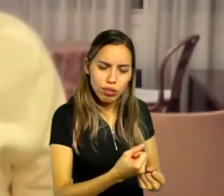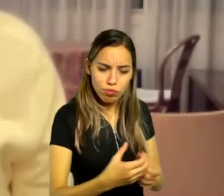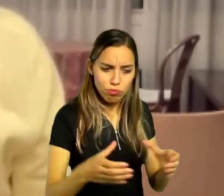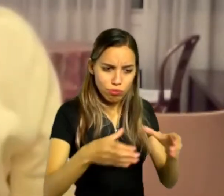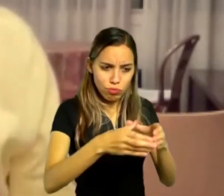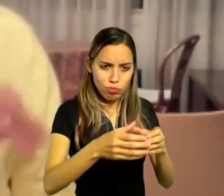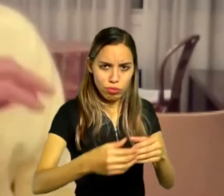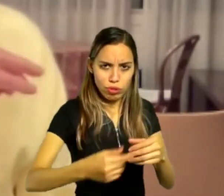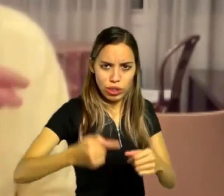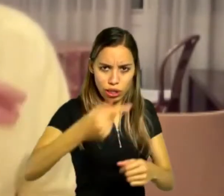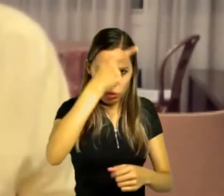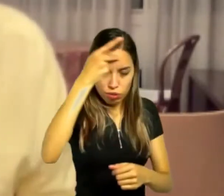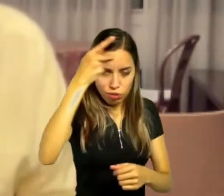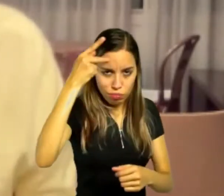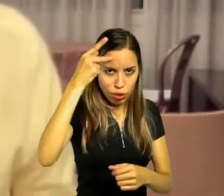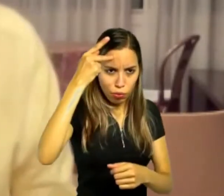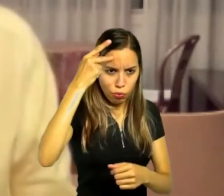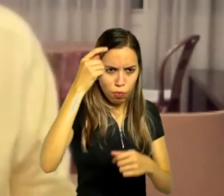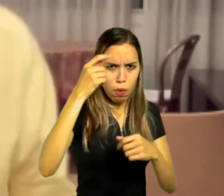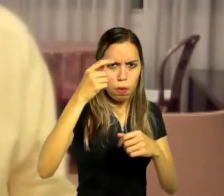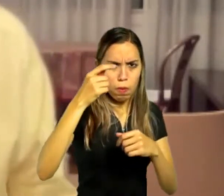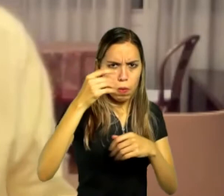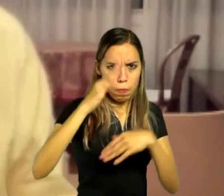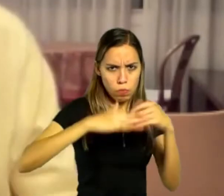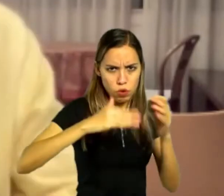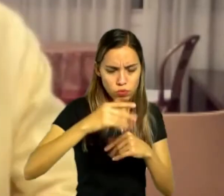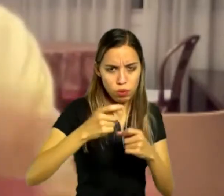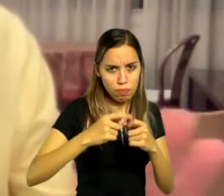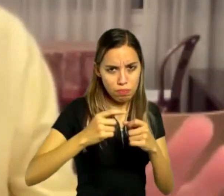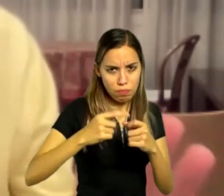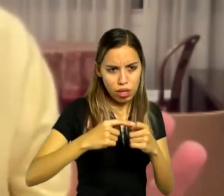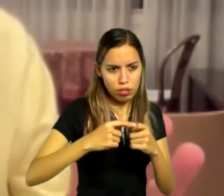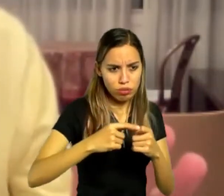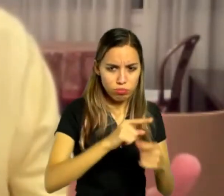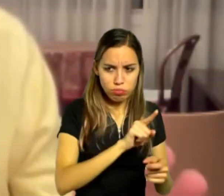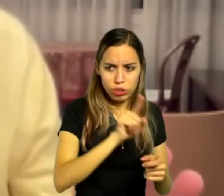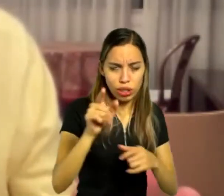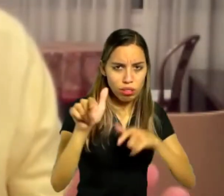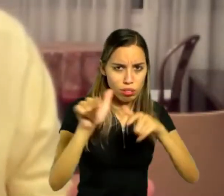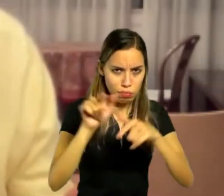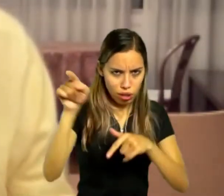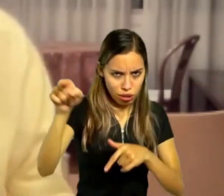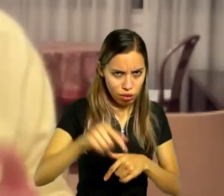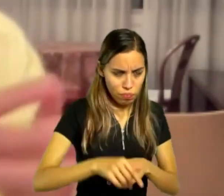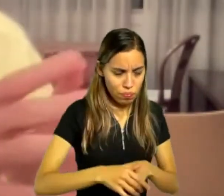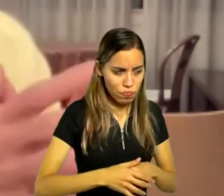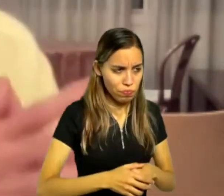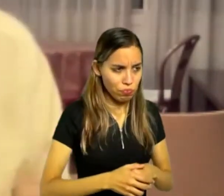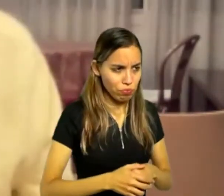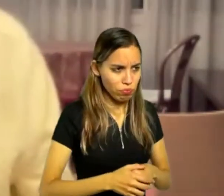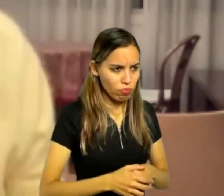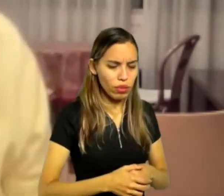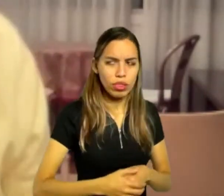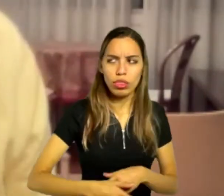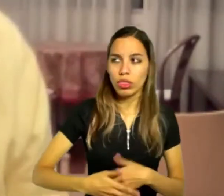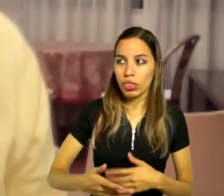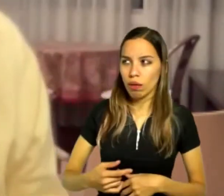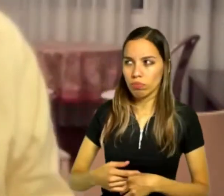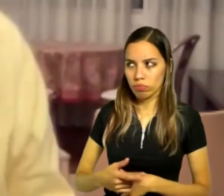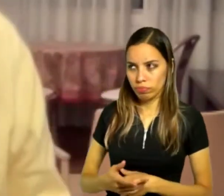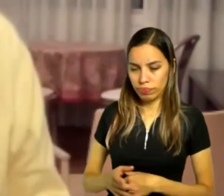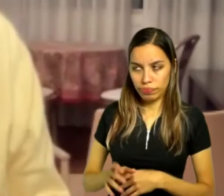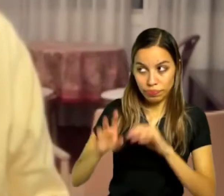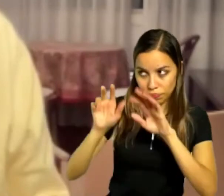pessoas, todos muito preparados. O mais despreparado era eu, não estou falando isso por falsa modéstia, não. Os outros tinham muito mais experiência de